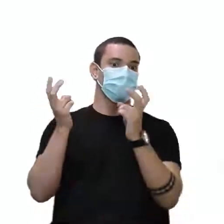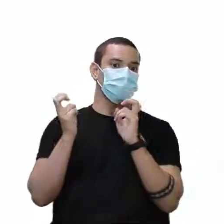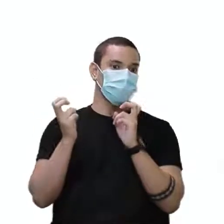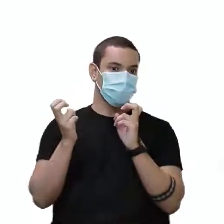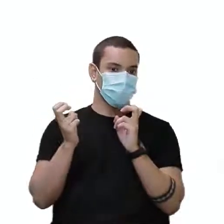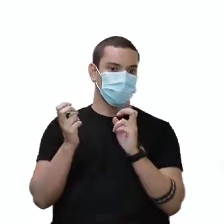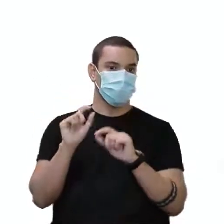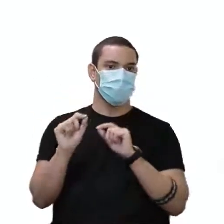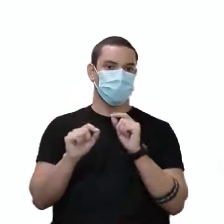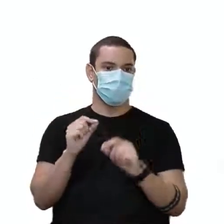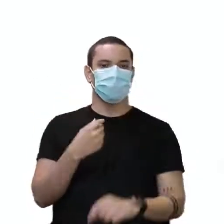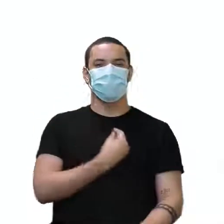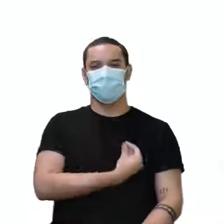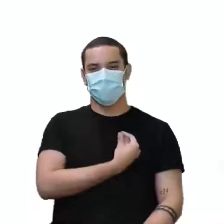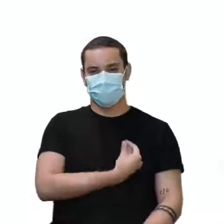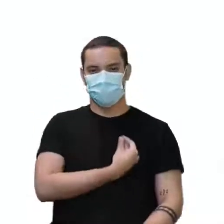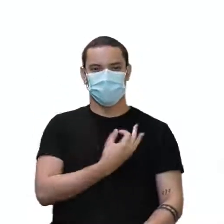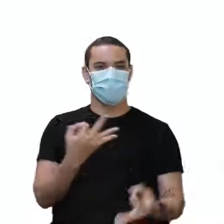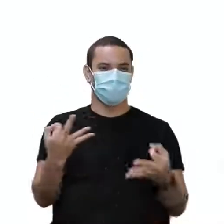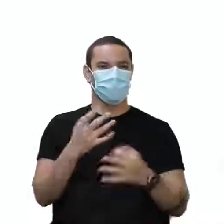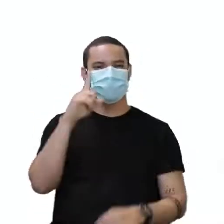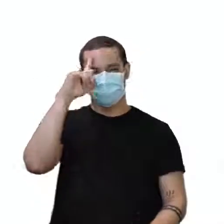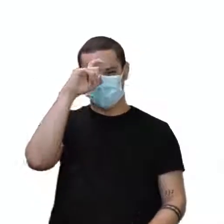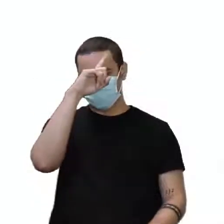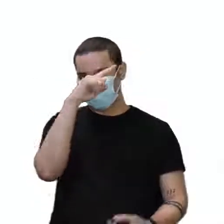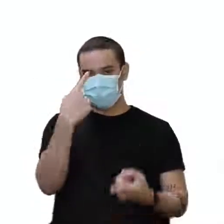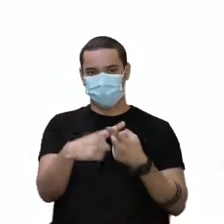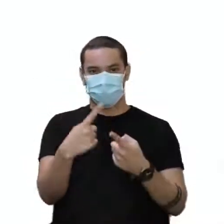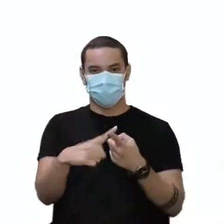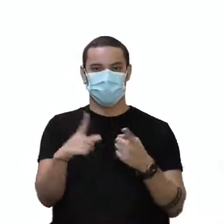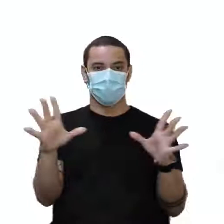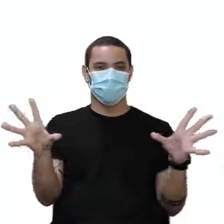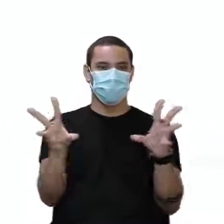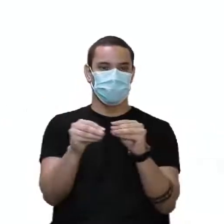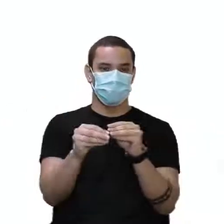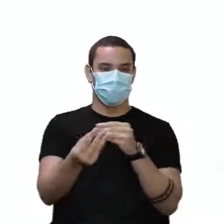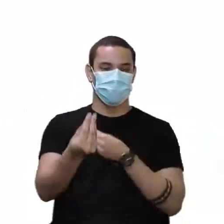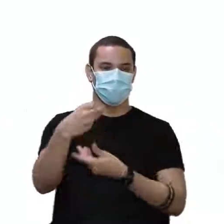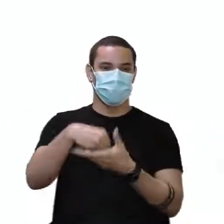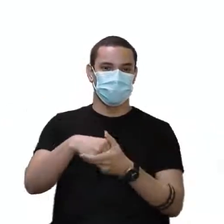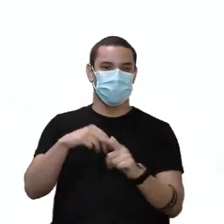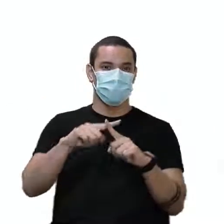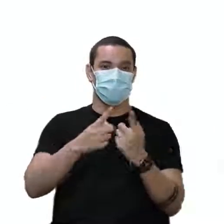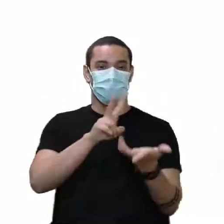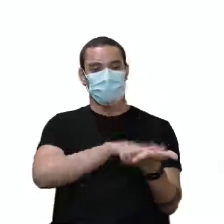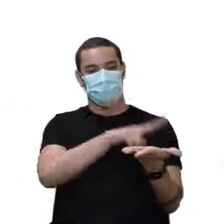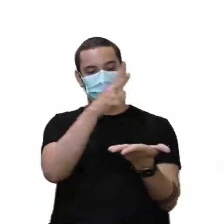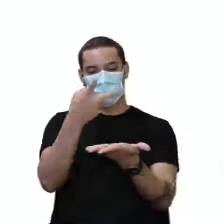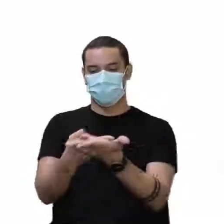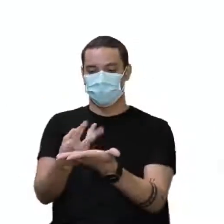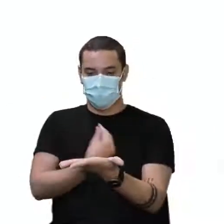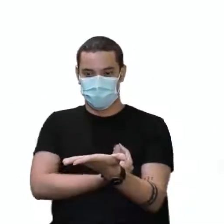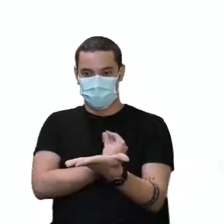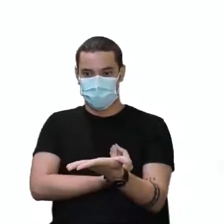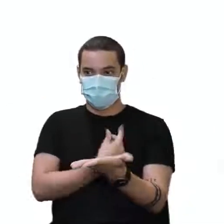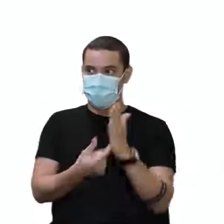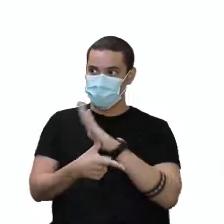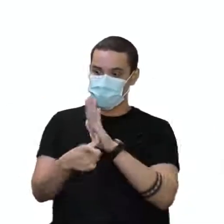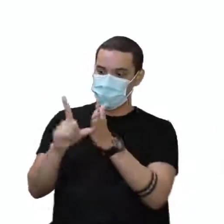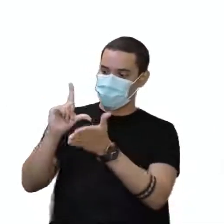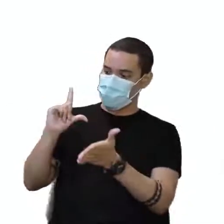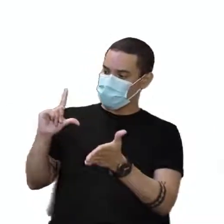Esse presente perfeito é muito complicado, porque ele tá no participo passado, mas eu traduzo pro presente, como assim?